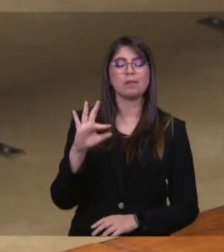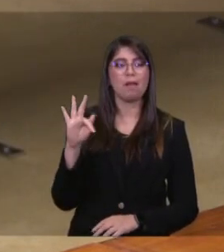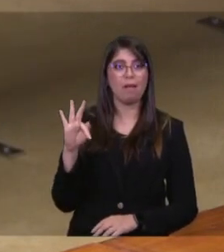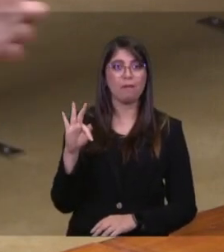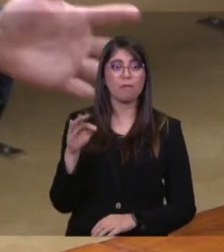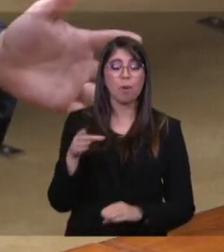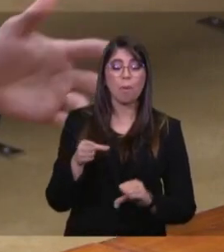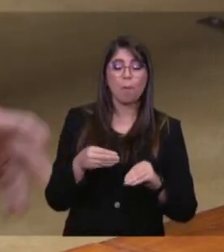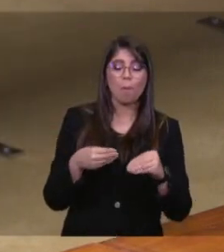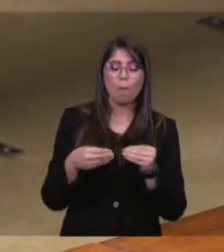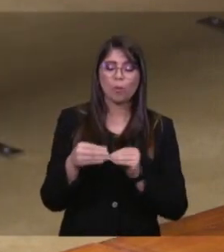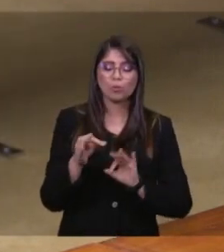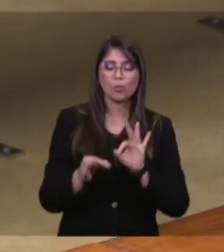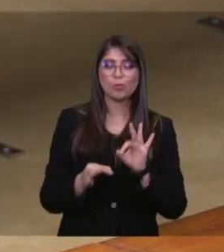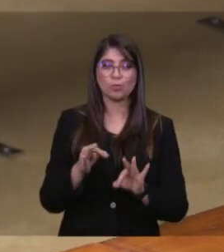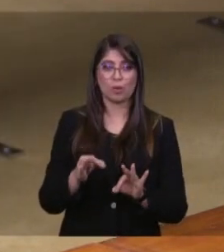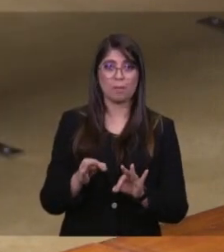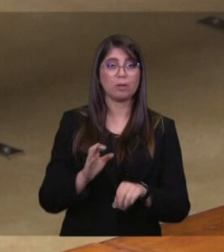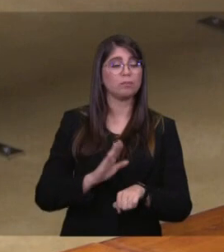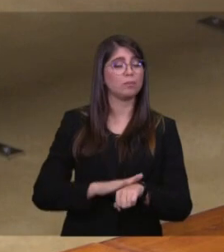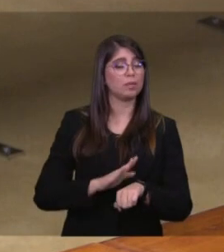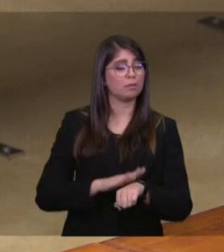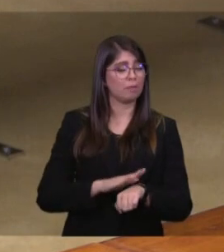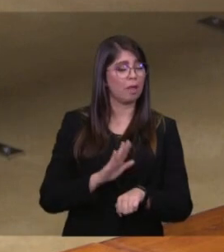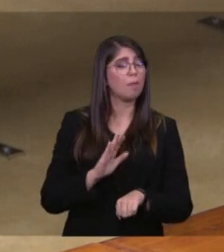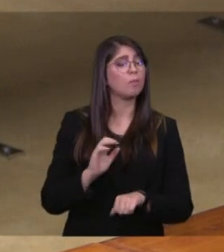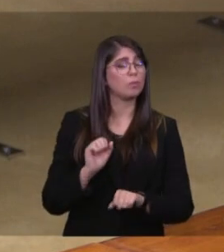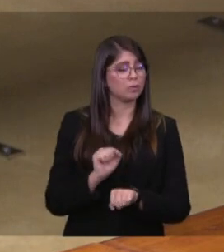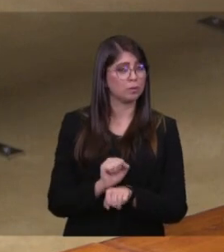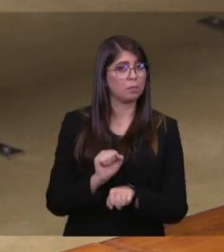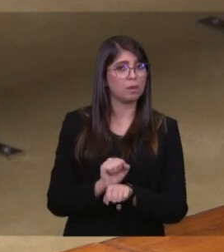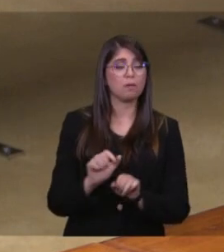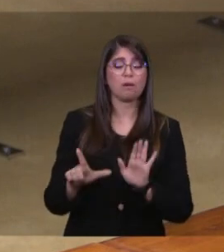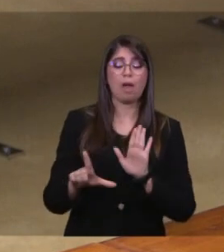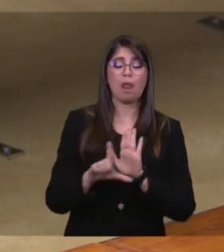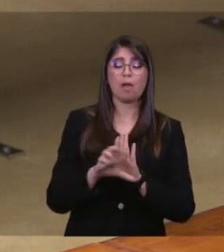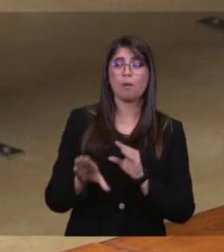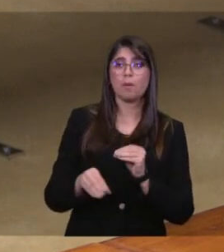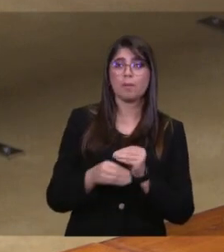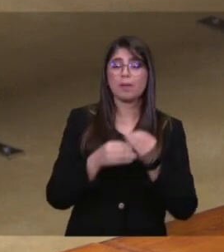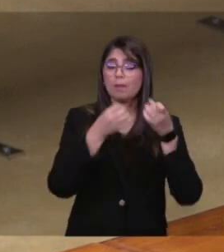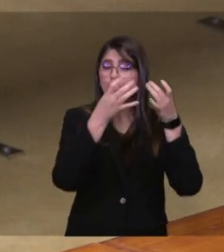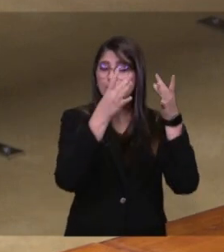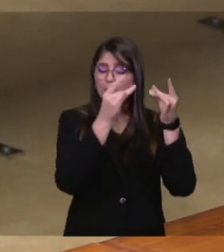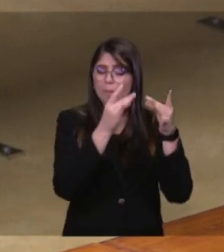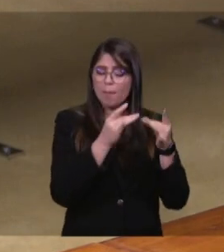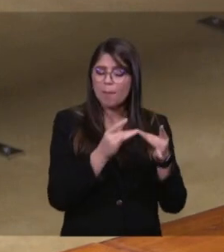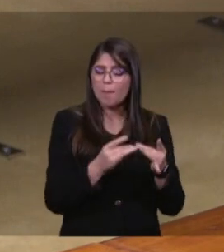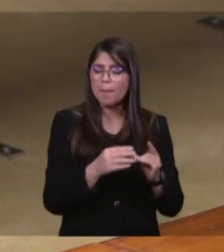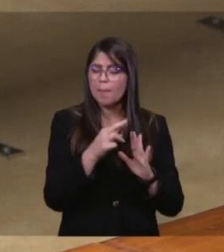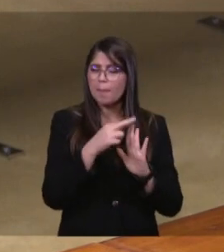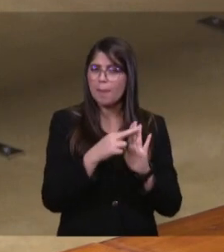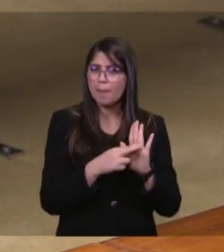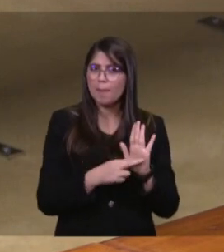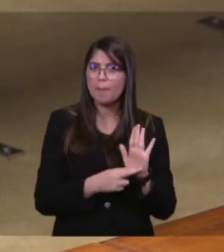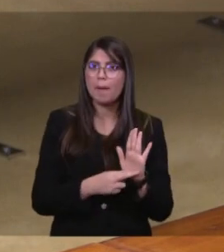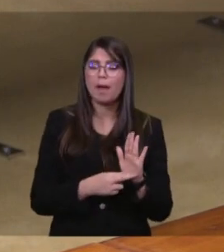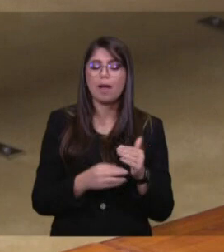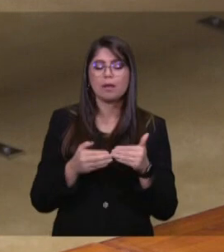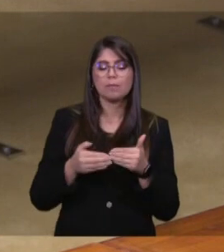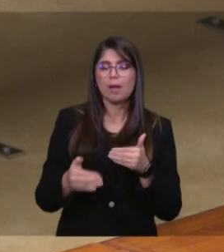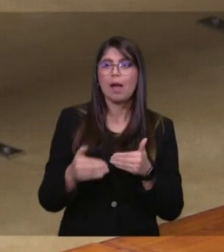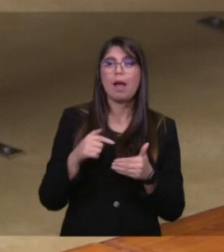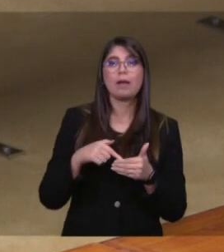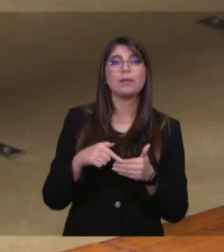julgamento e dando tempo para que a lei complementar disciplinasse a questão a partir do dia